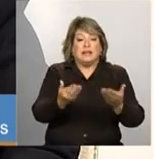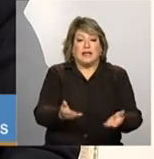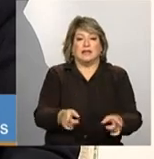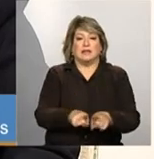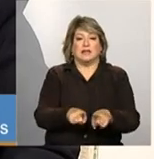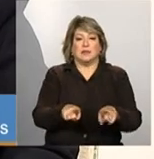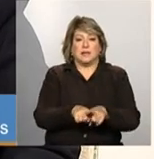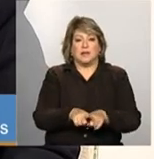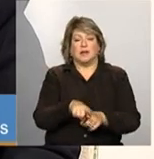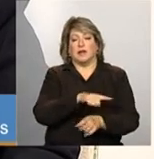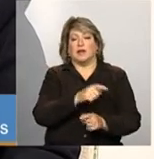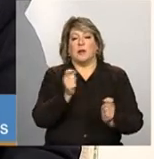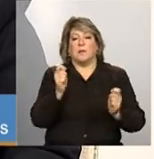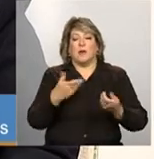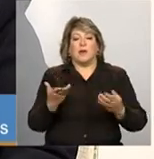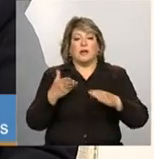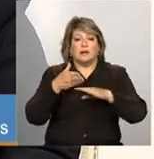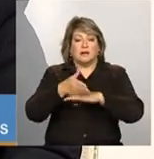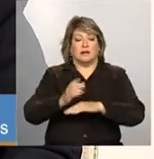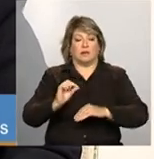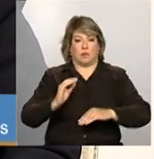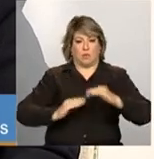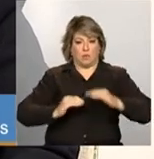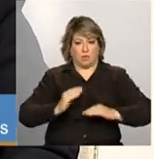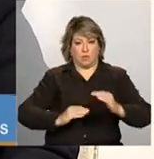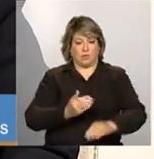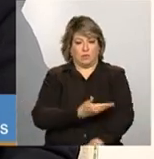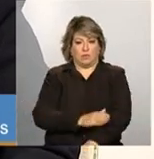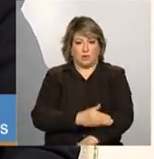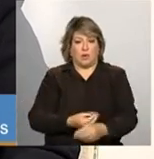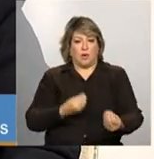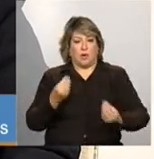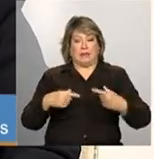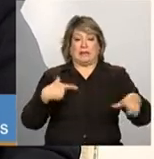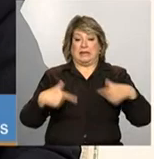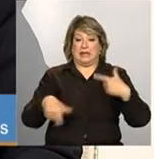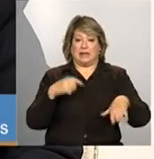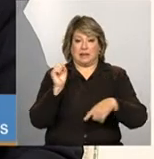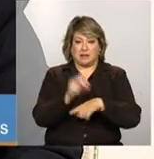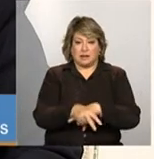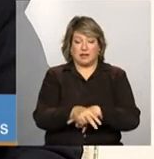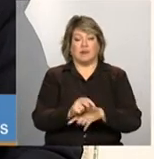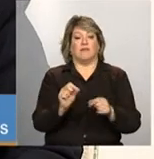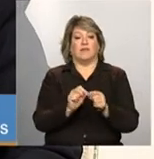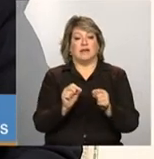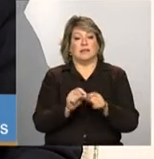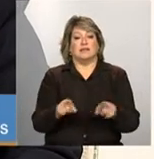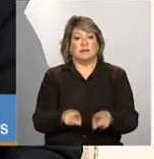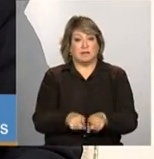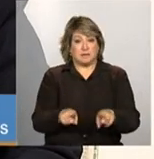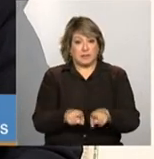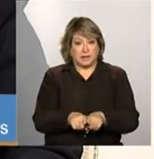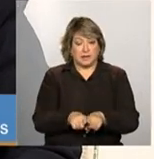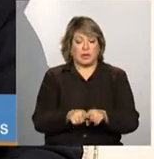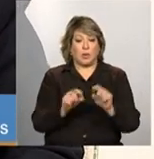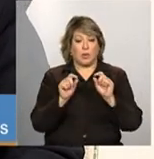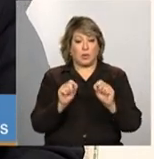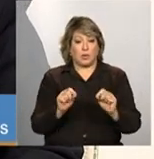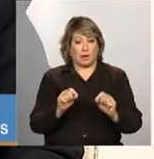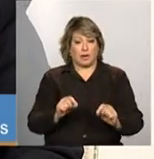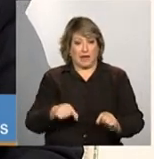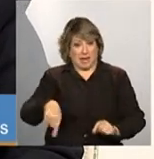de participarem da qualificação profissional e do trabalho, fazendo também com que